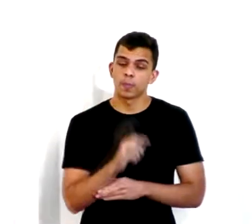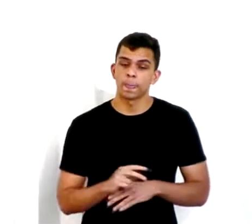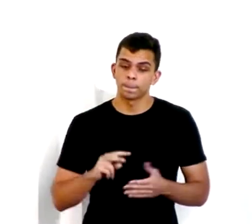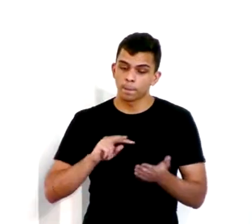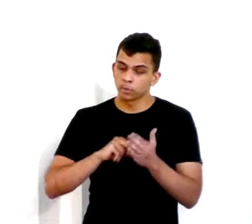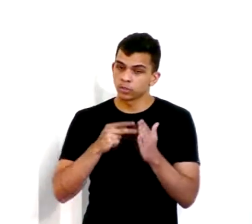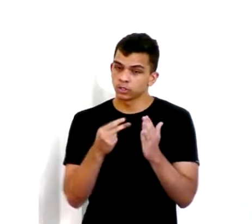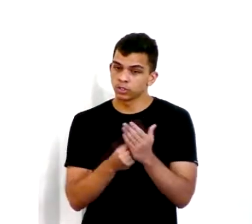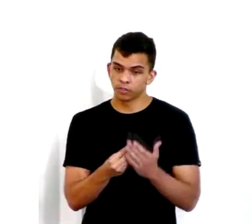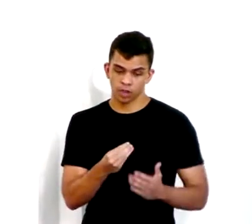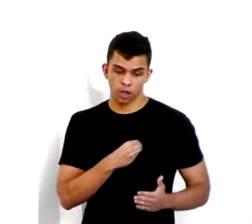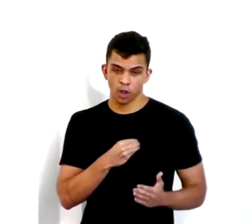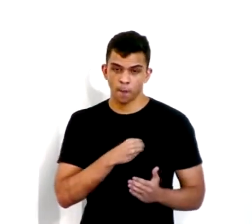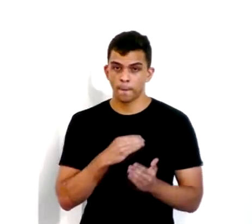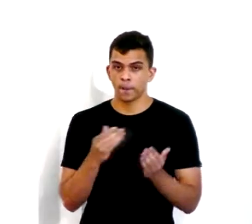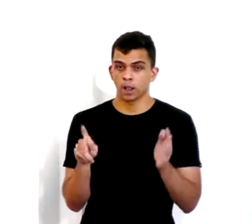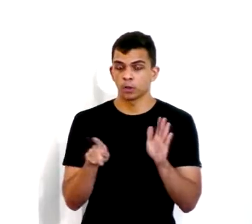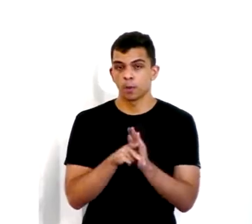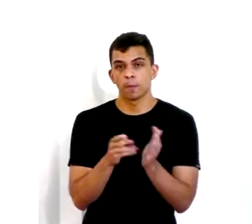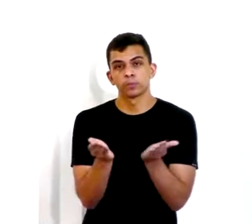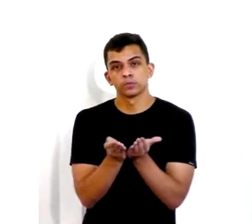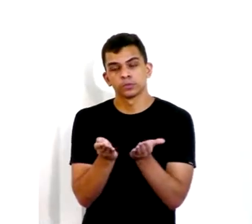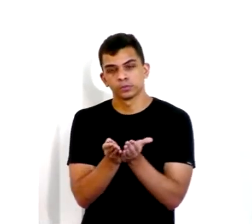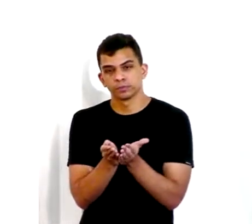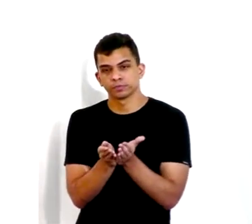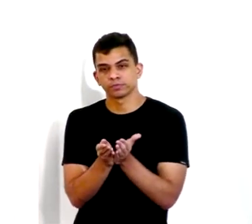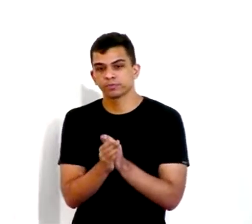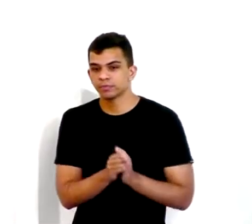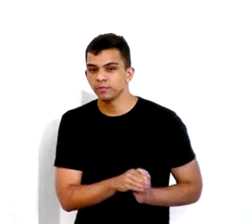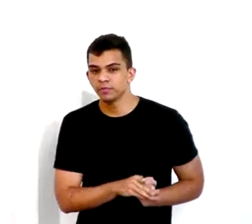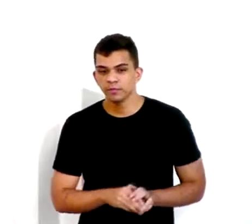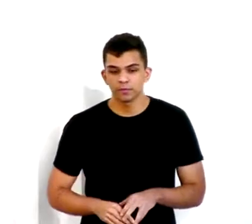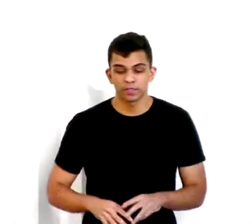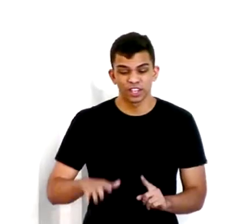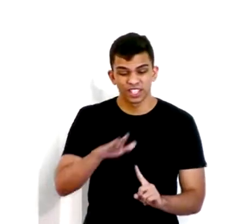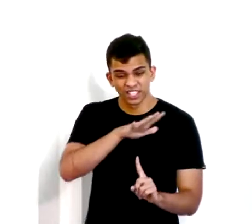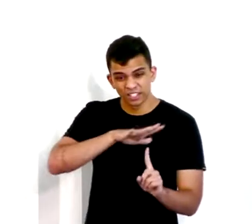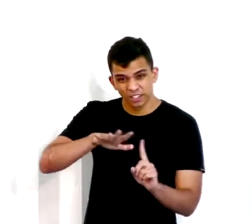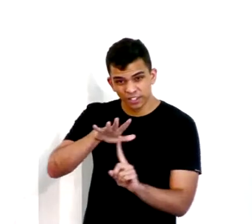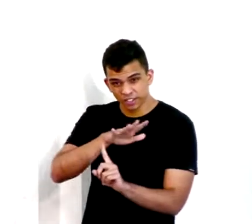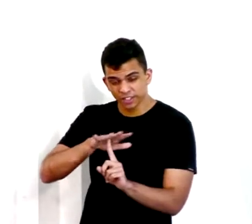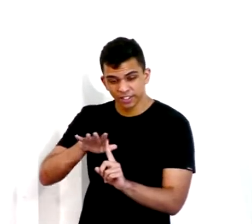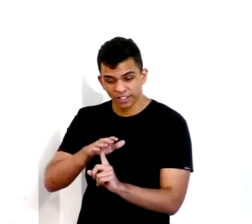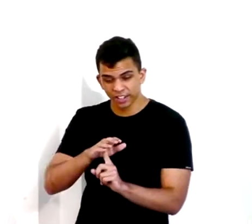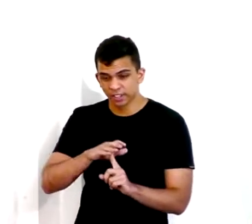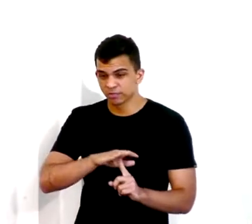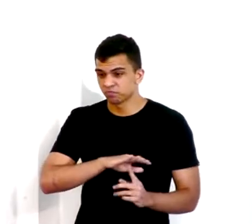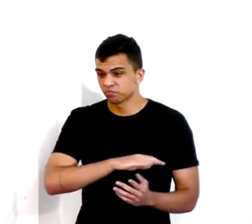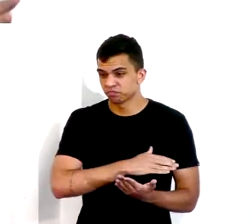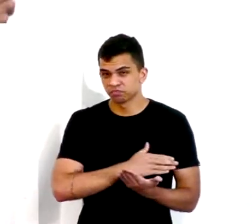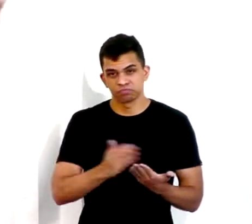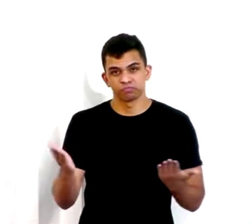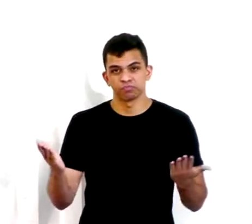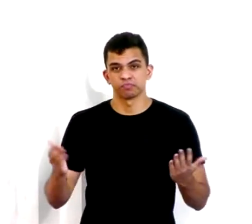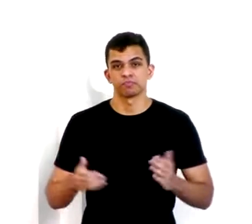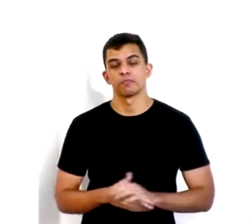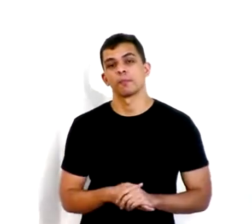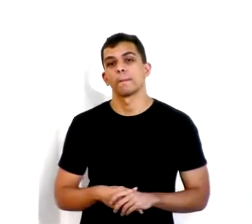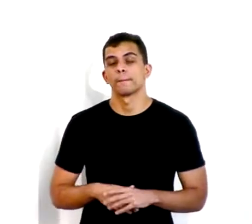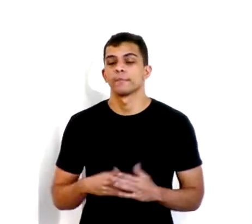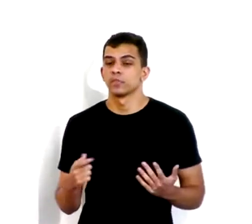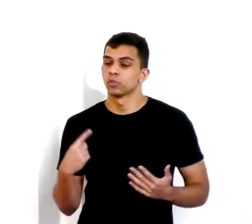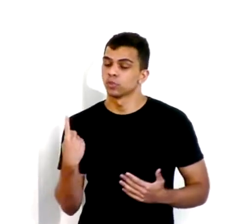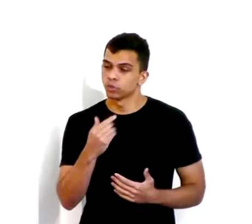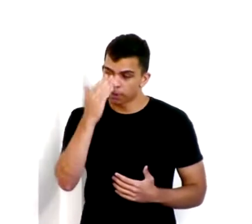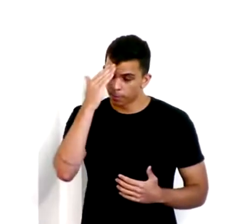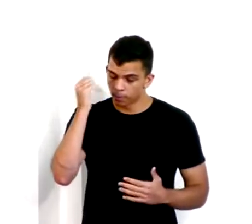pecado havia sido dizimado na sociedade pós-moderna. Queridos, sabemos que a palavra